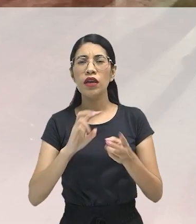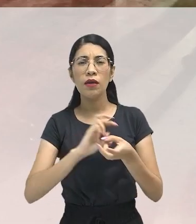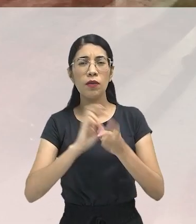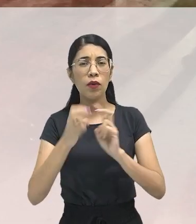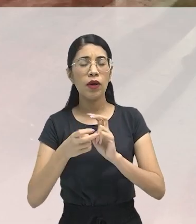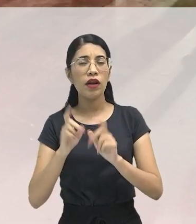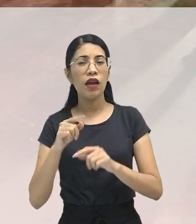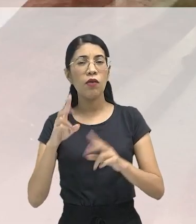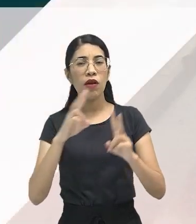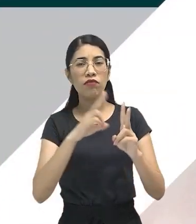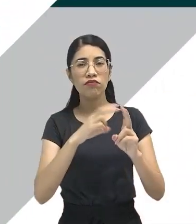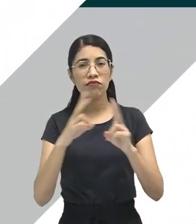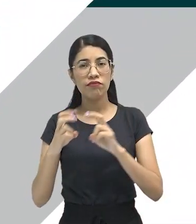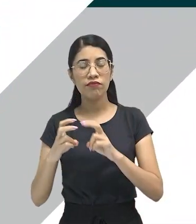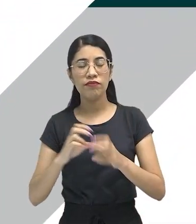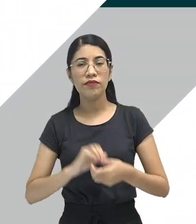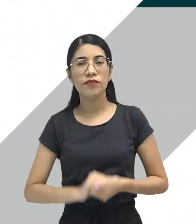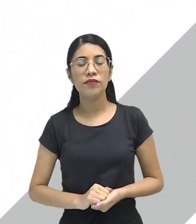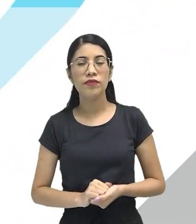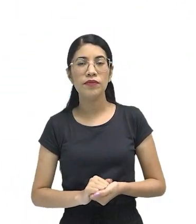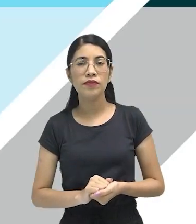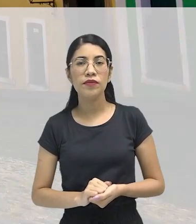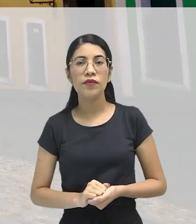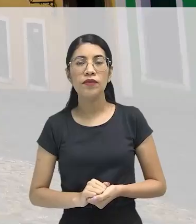é luta.